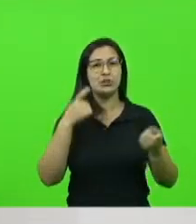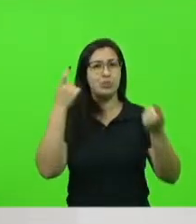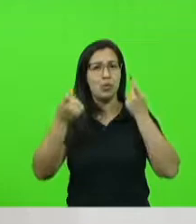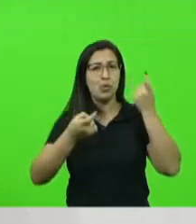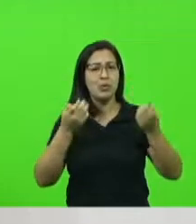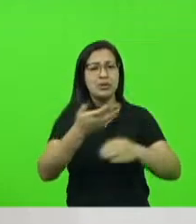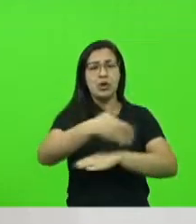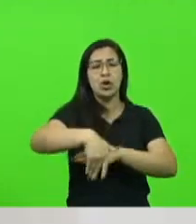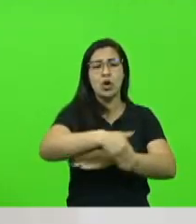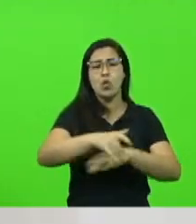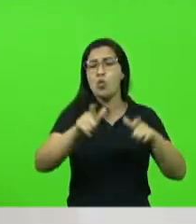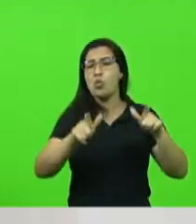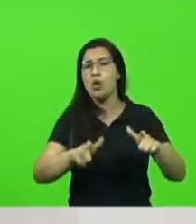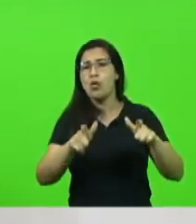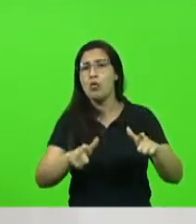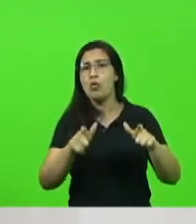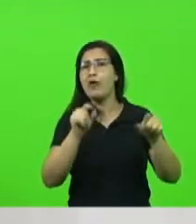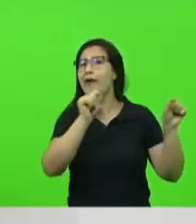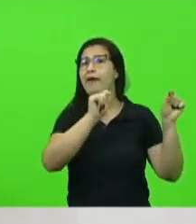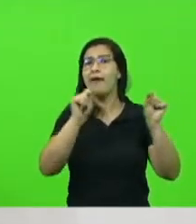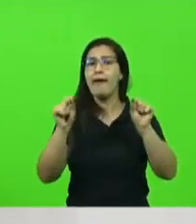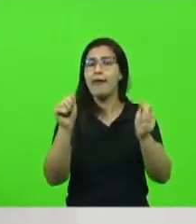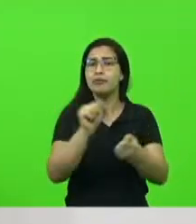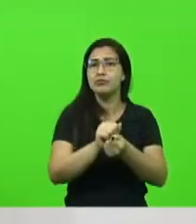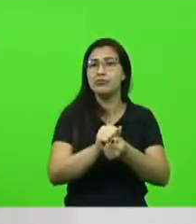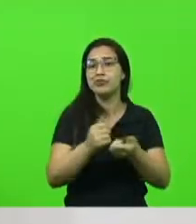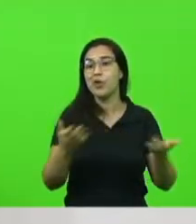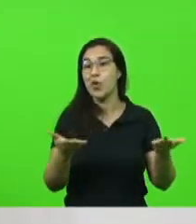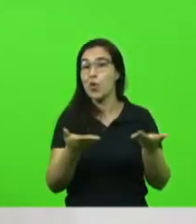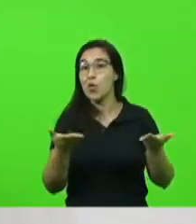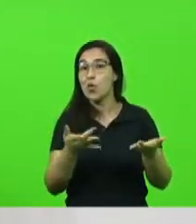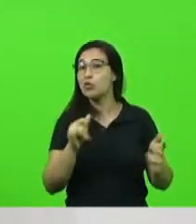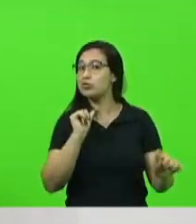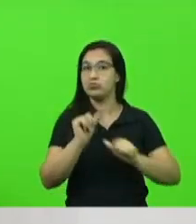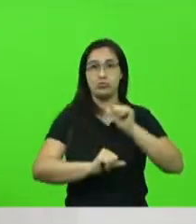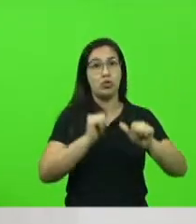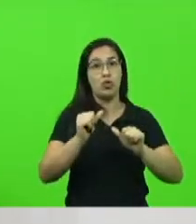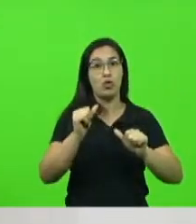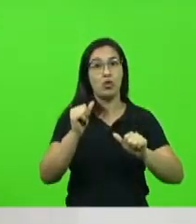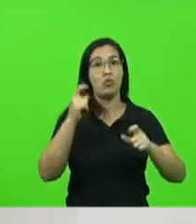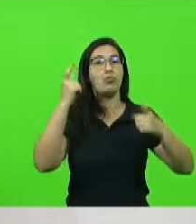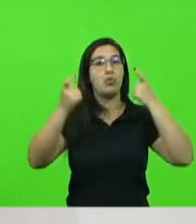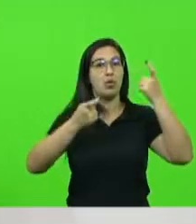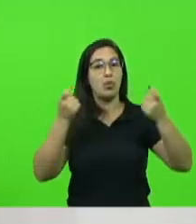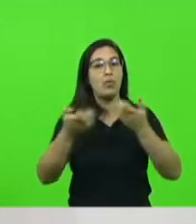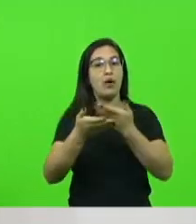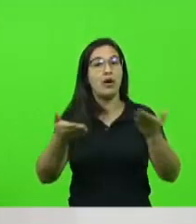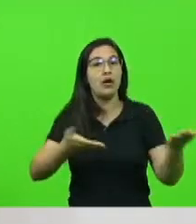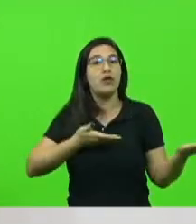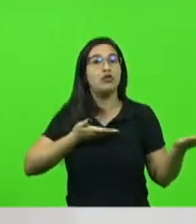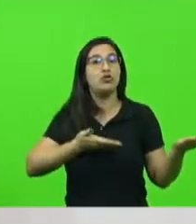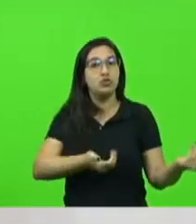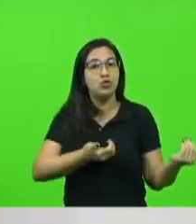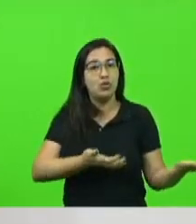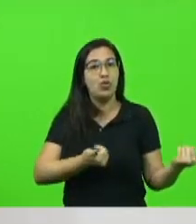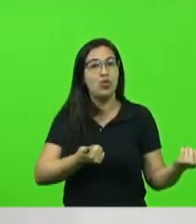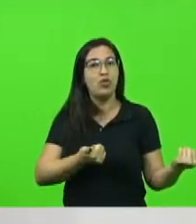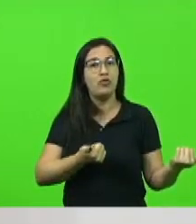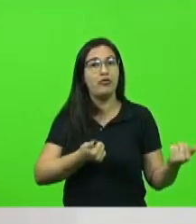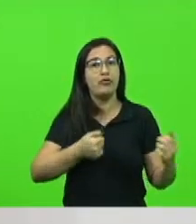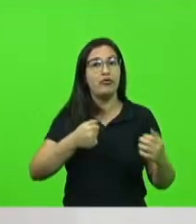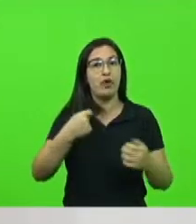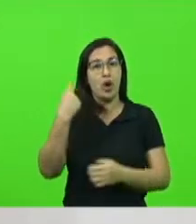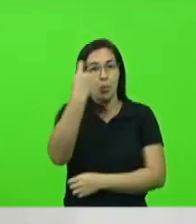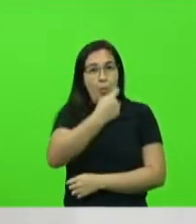quem estava. Hoje se preocupe se a criança, se o jovem ficar muito tempo